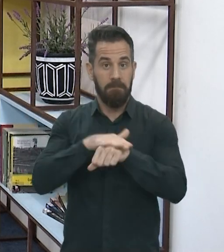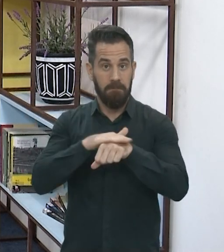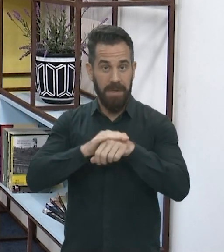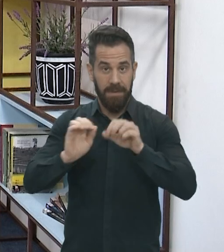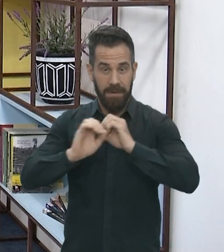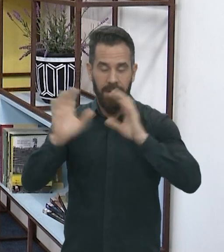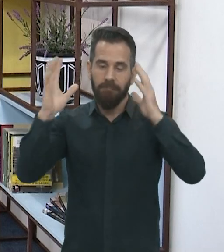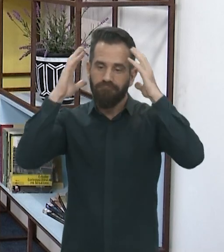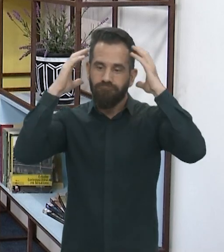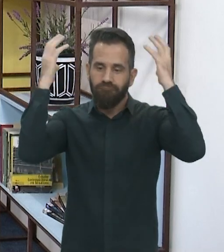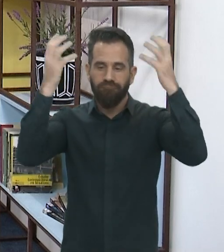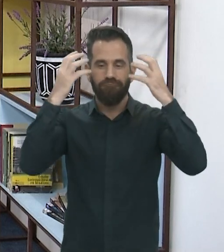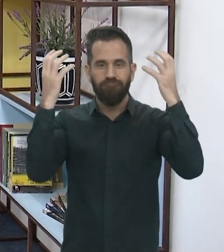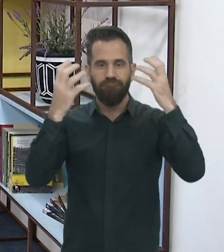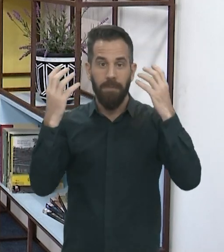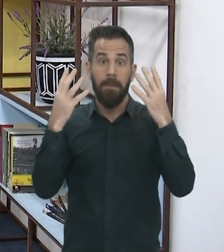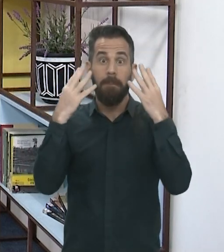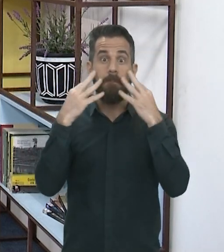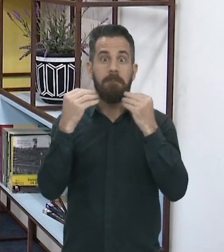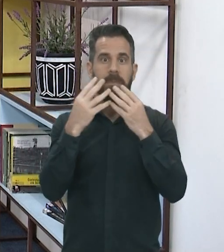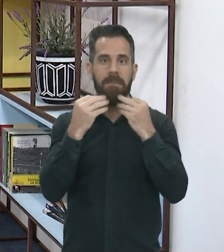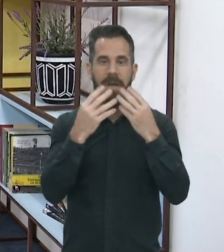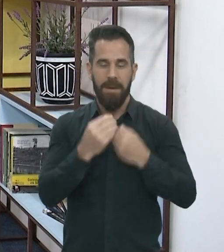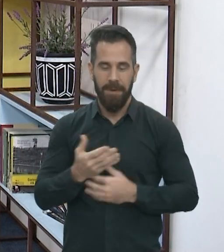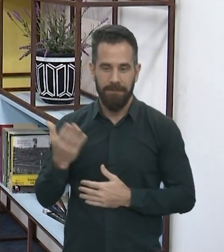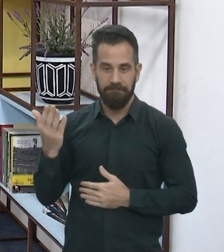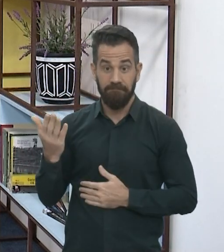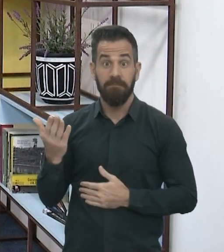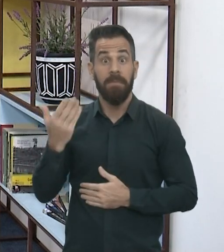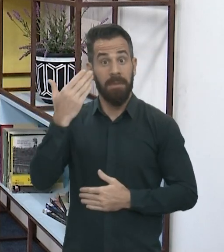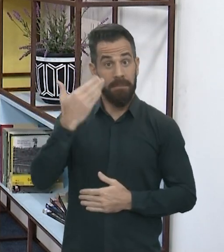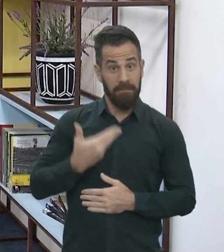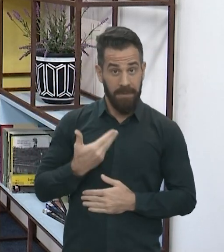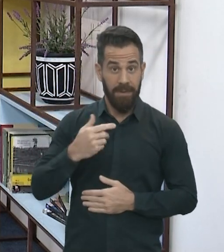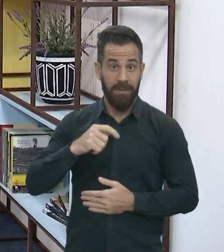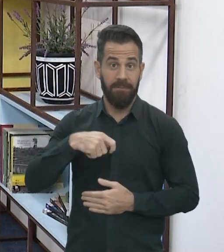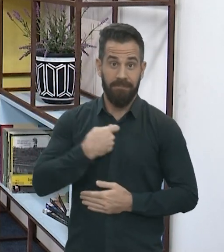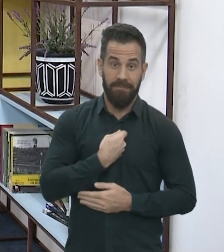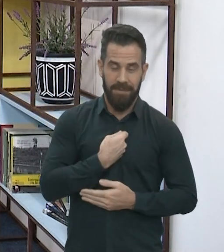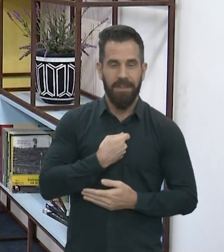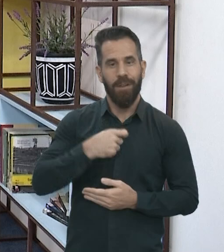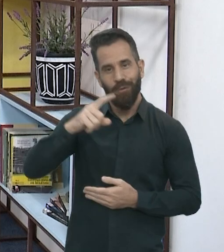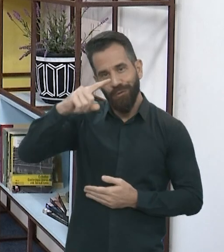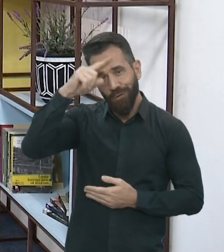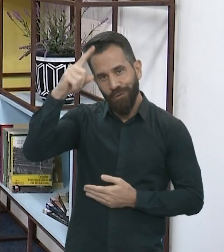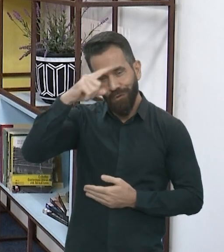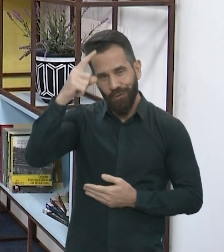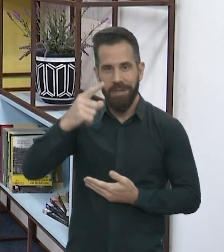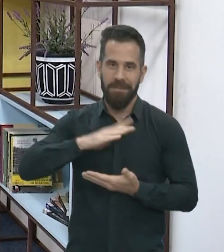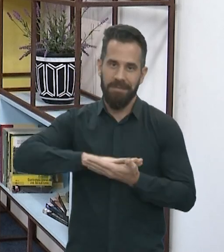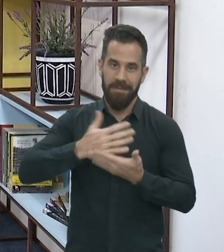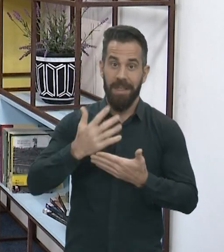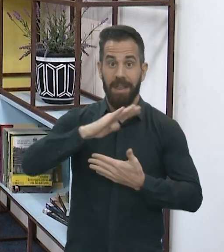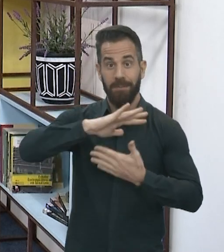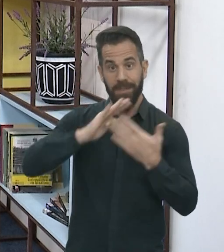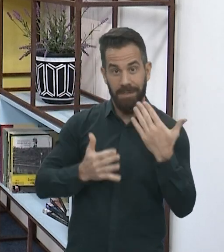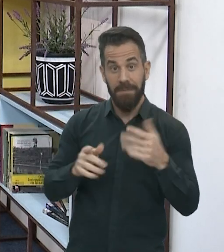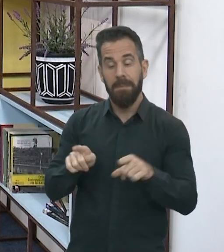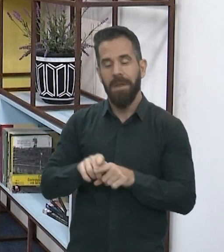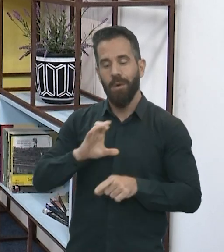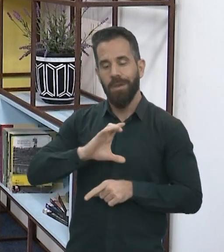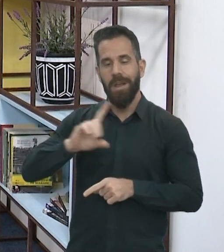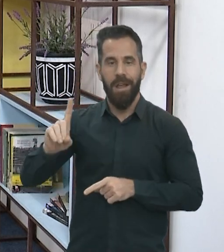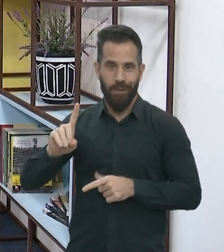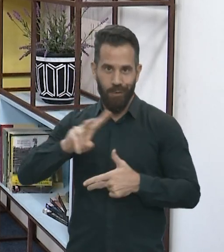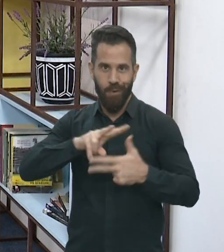uso barba. O intérprete de Libras é o professor Diego Barbosa, coordenador do Laboratório de Tradução Audiovisual Acessível, o